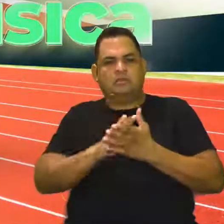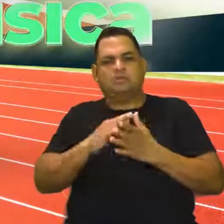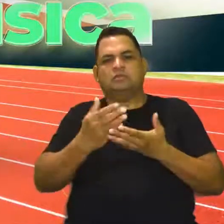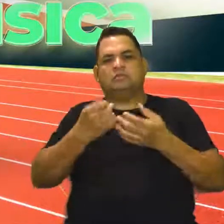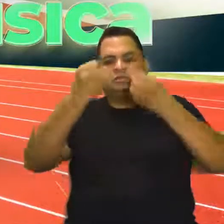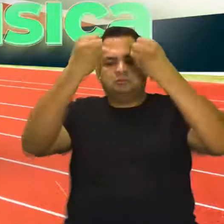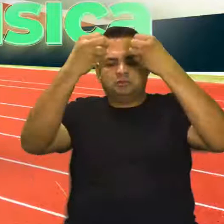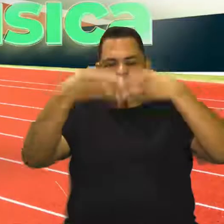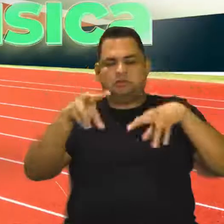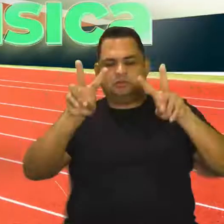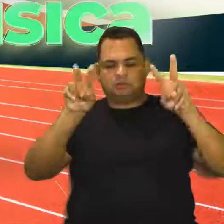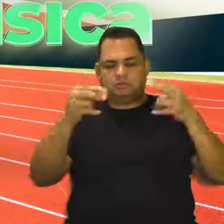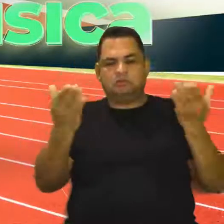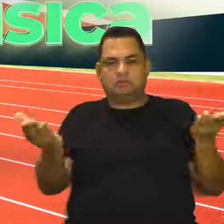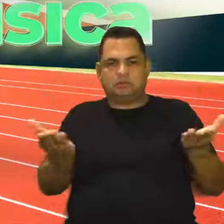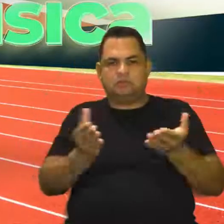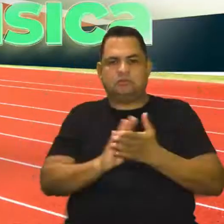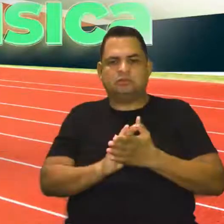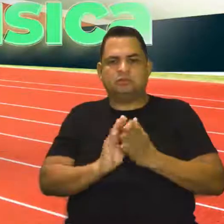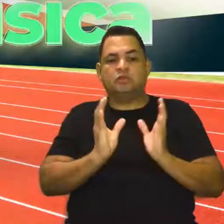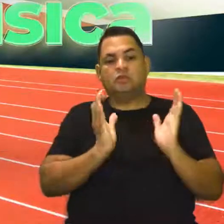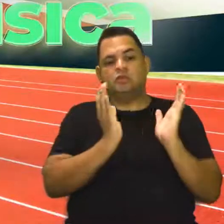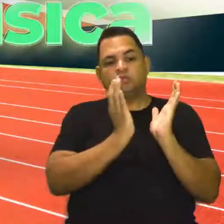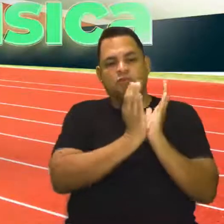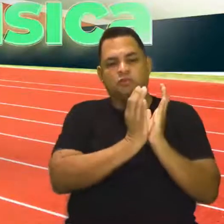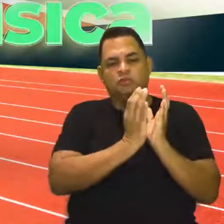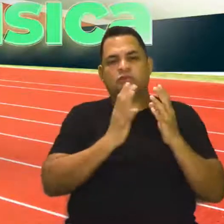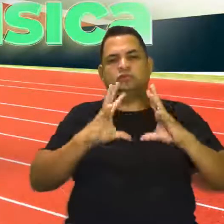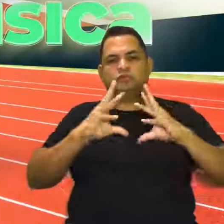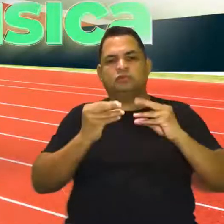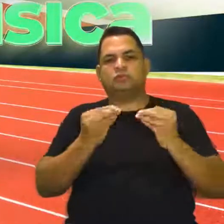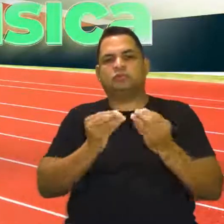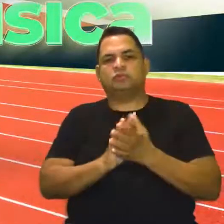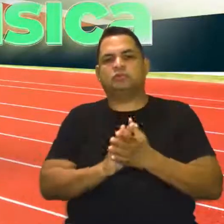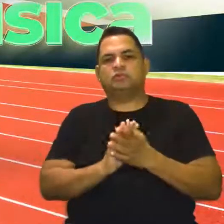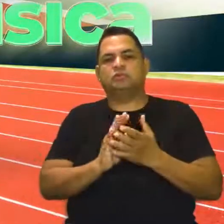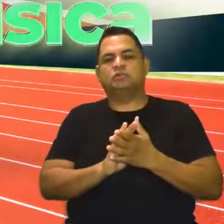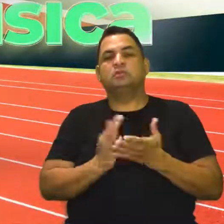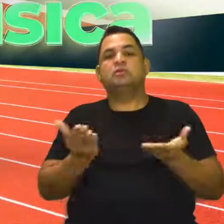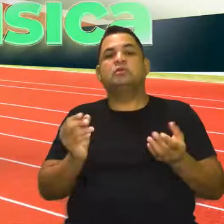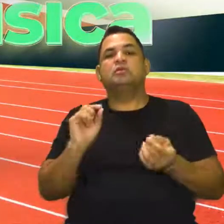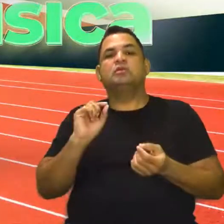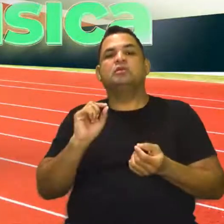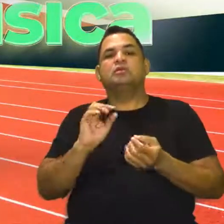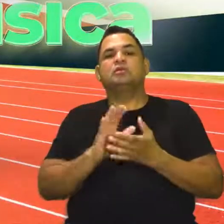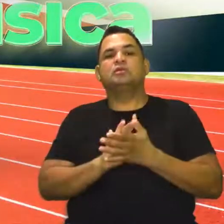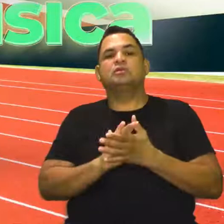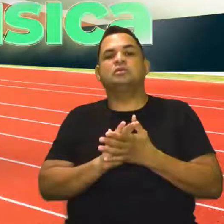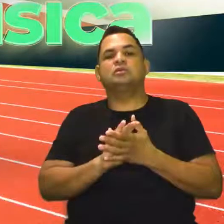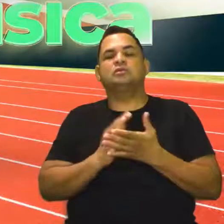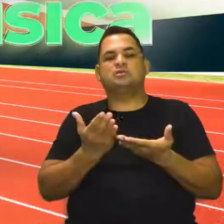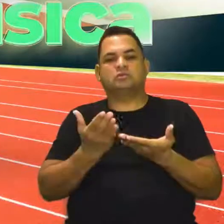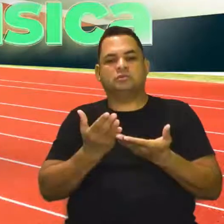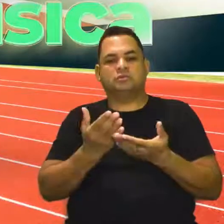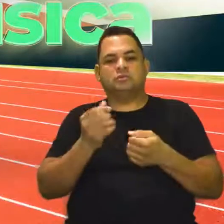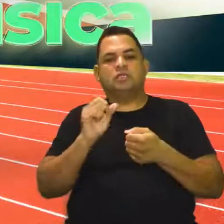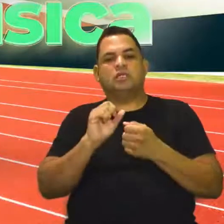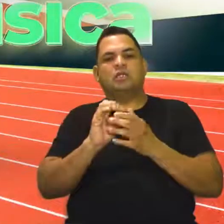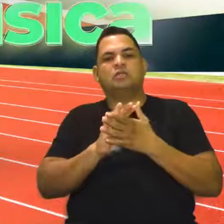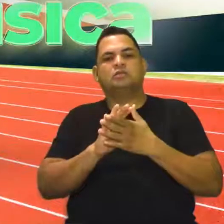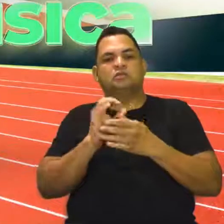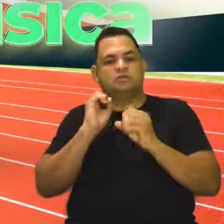gente mencionou ao longo de toda a unidade, e aí a mensagem central é: insira a atividade